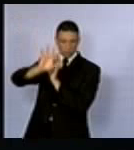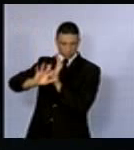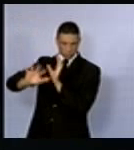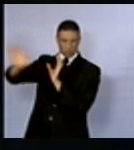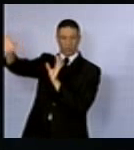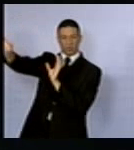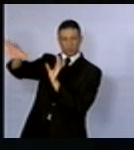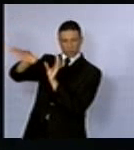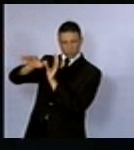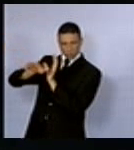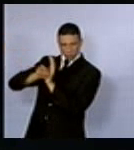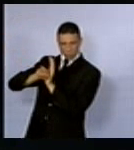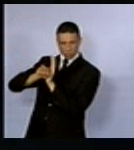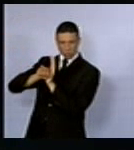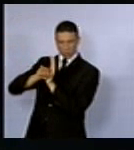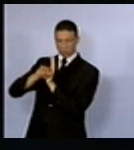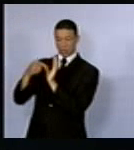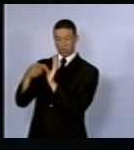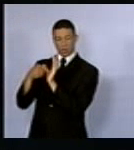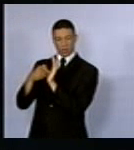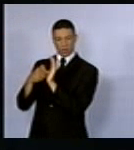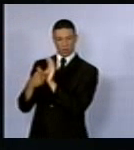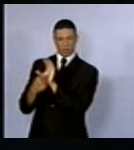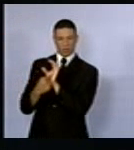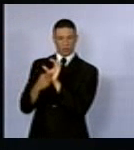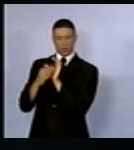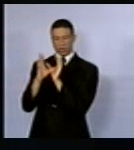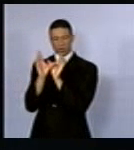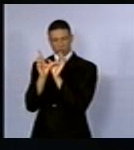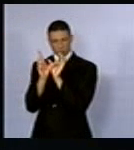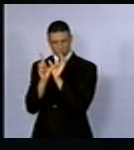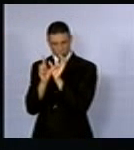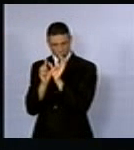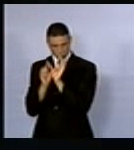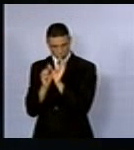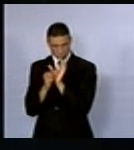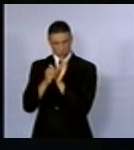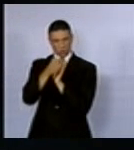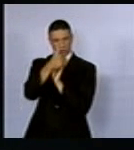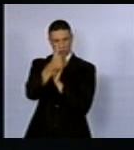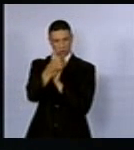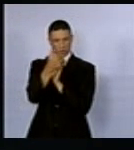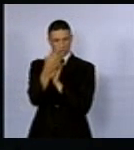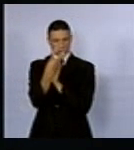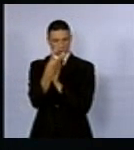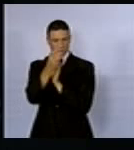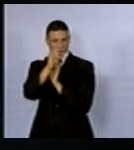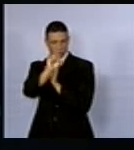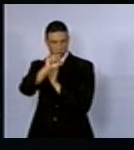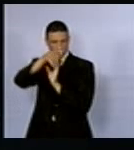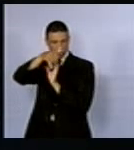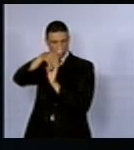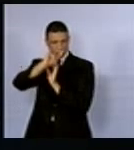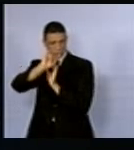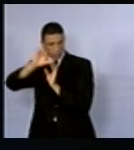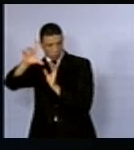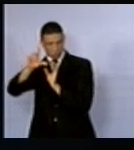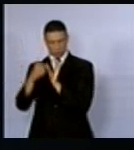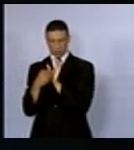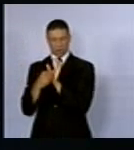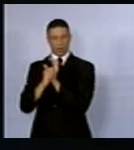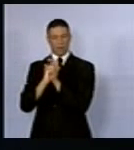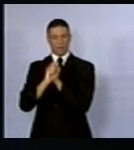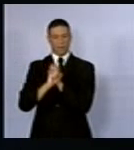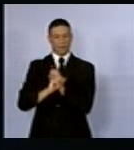Aí, quando ela faz essa captura, ela já faz numa tensão mais baixa, 138 mil volts, e aí ela permeia